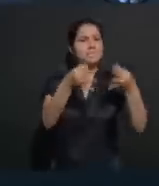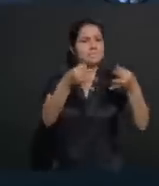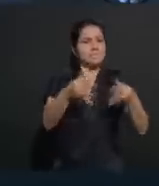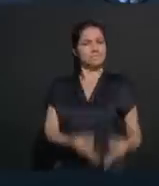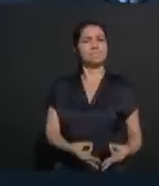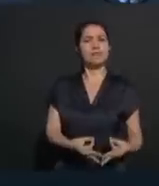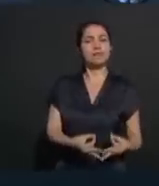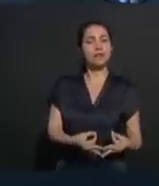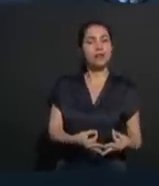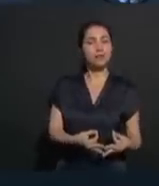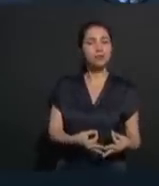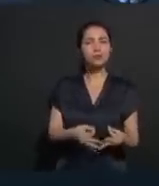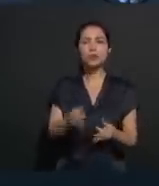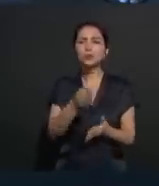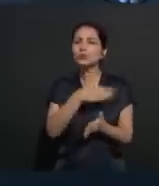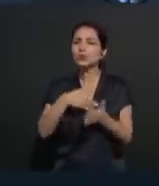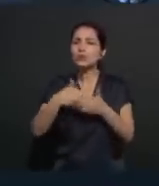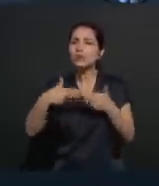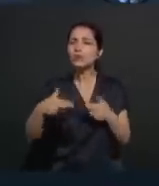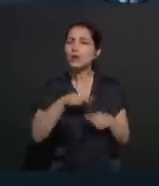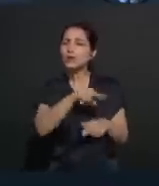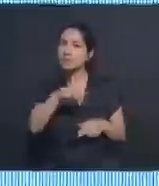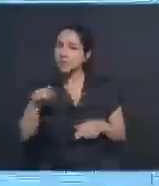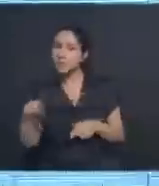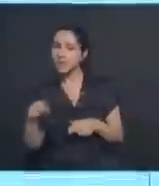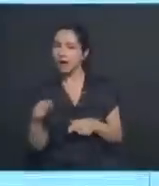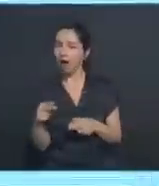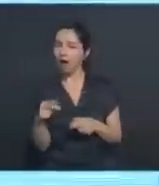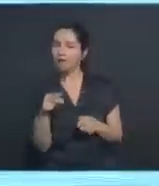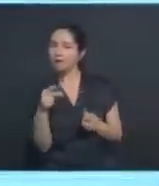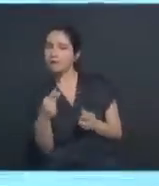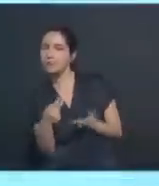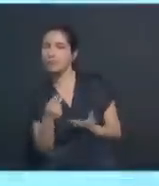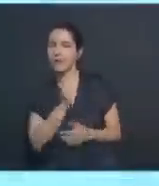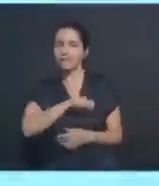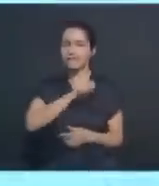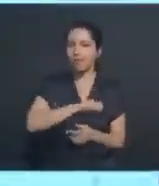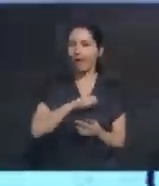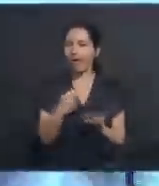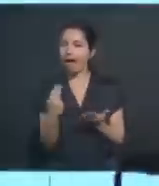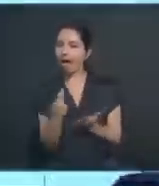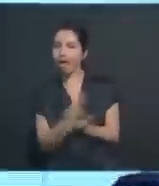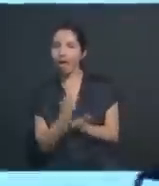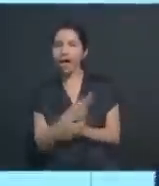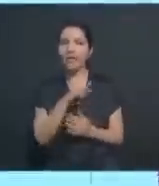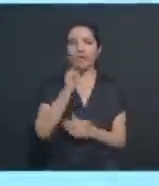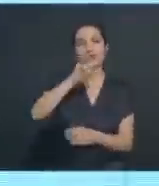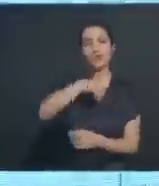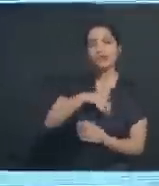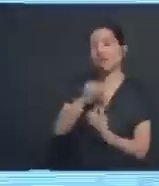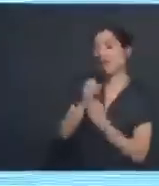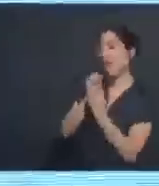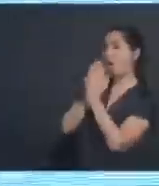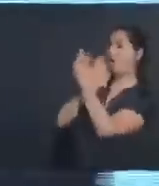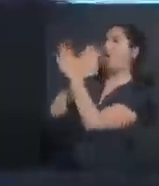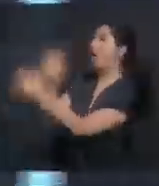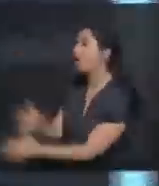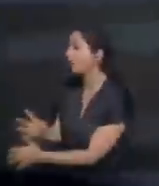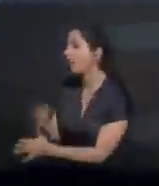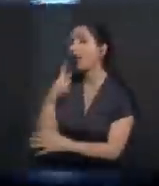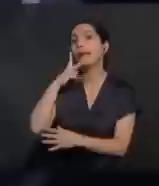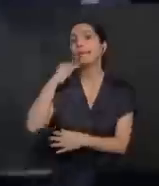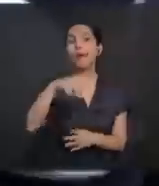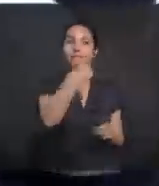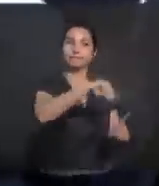correto que tudo que os irmãos faziam de errado, ele contava para o pai. Aí o pai ia lá nos irmãos e pau! E para piorar,